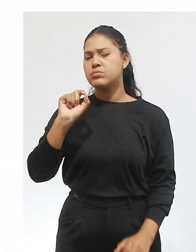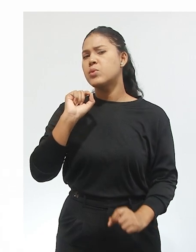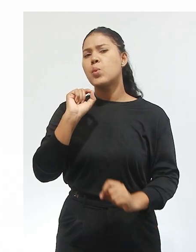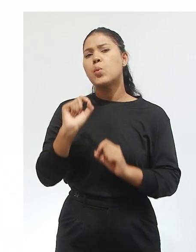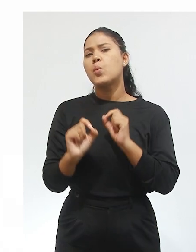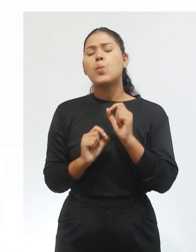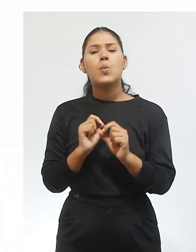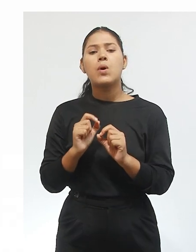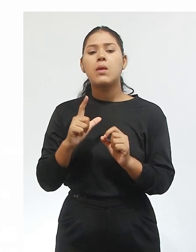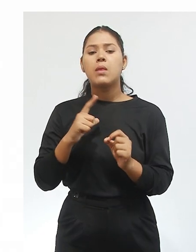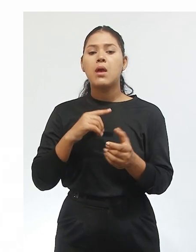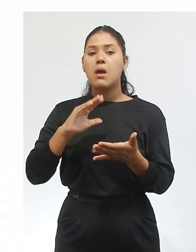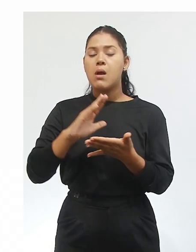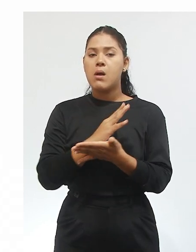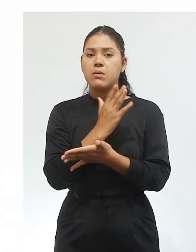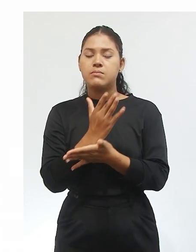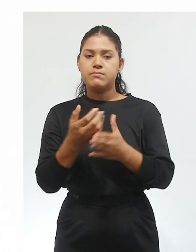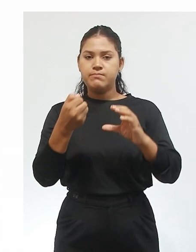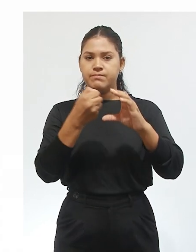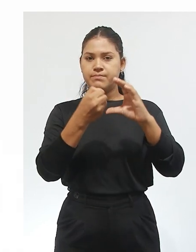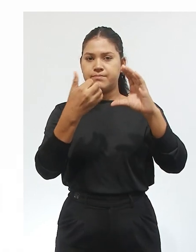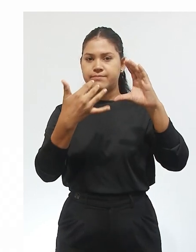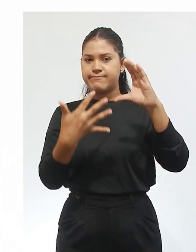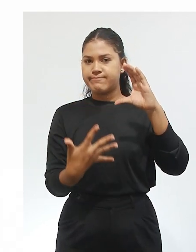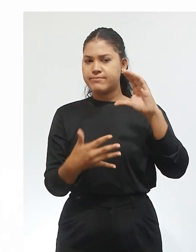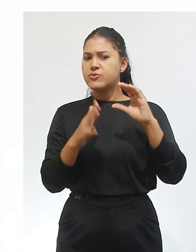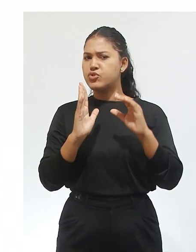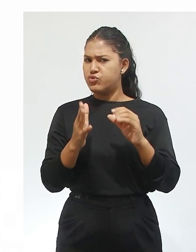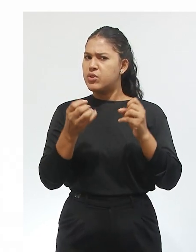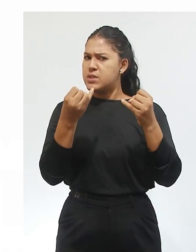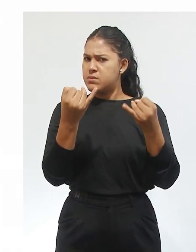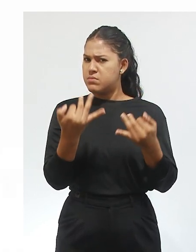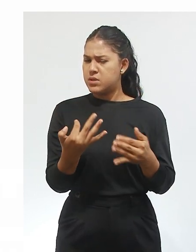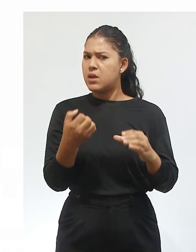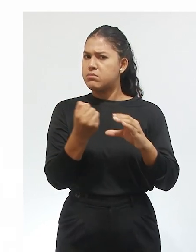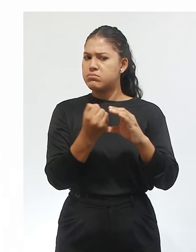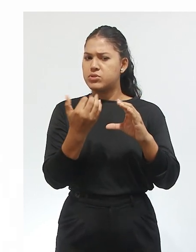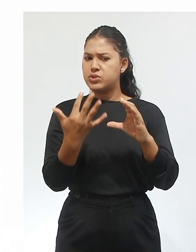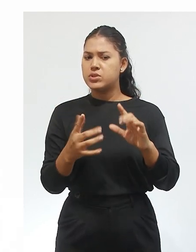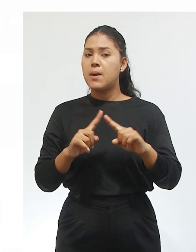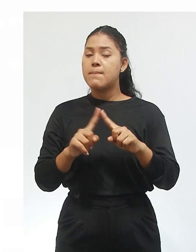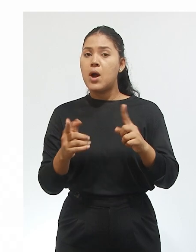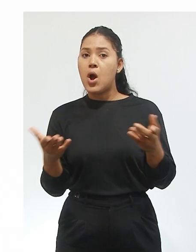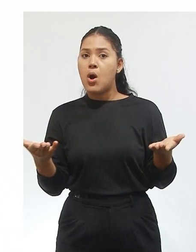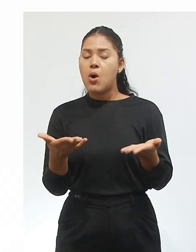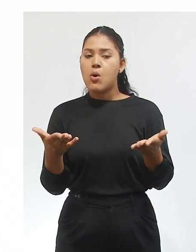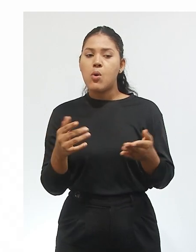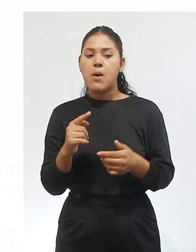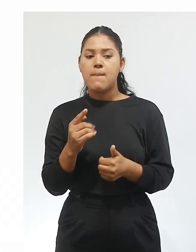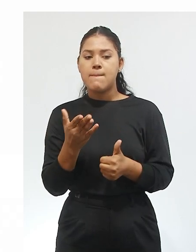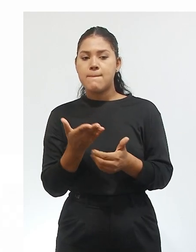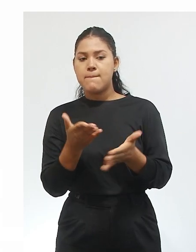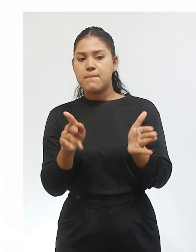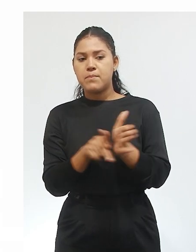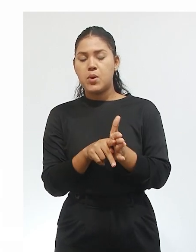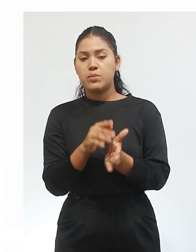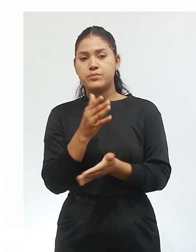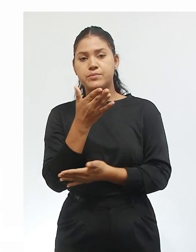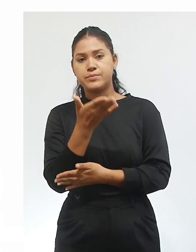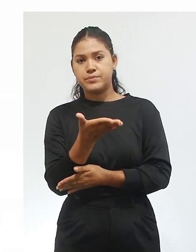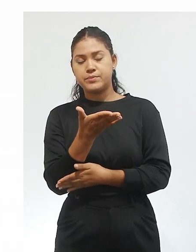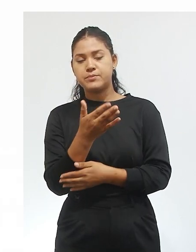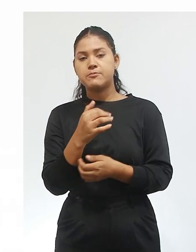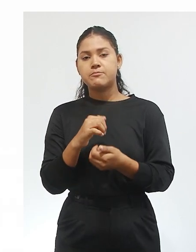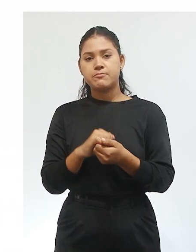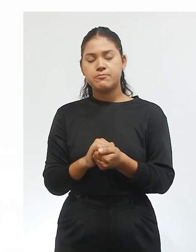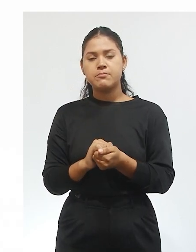ele tem algumas características. Já expliquei o que significa cada característica, mas vamos falar esse livro principal aqui, gente. O